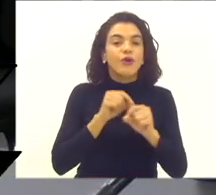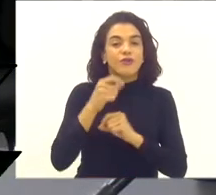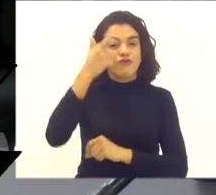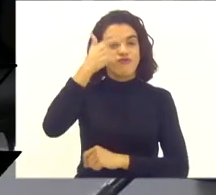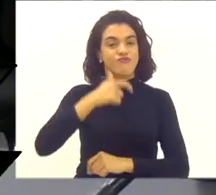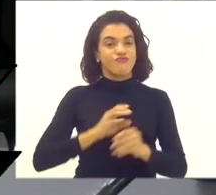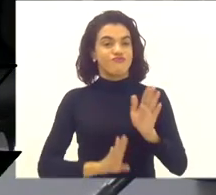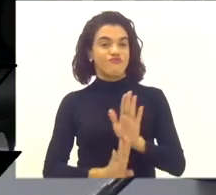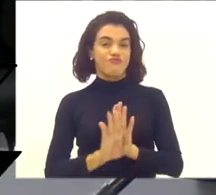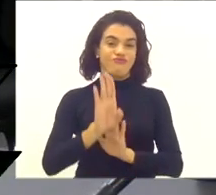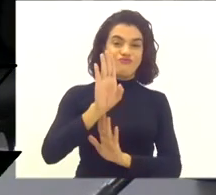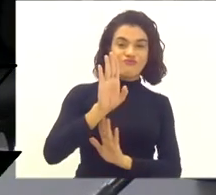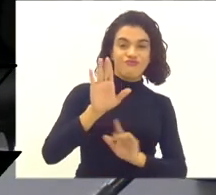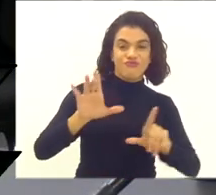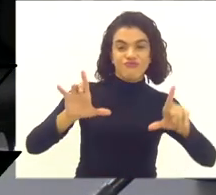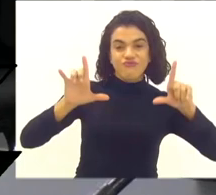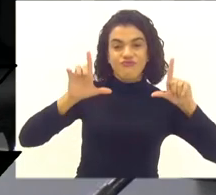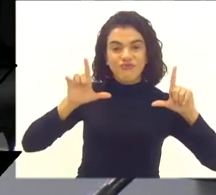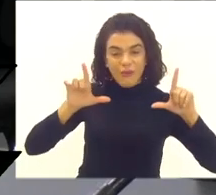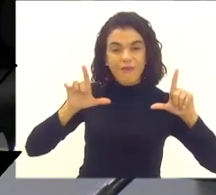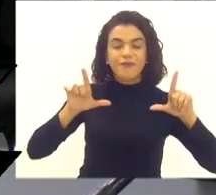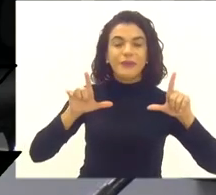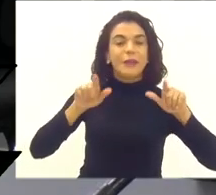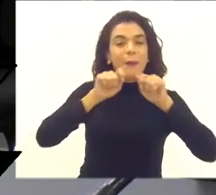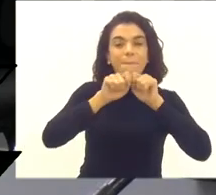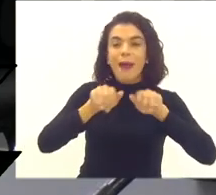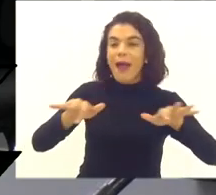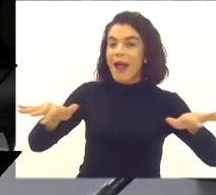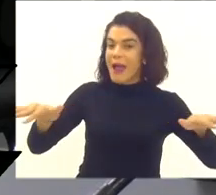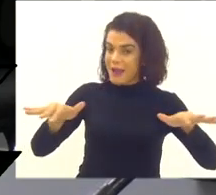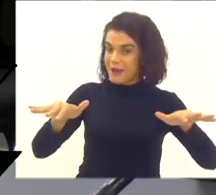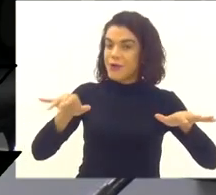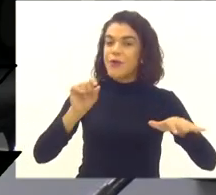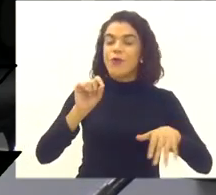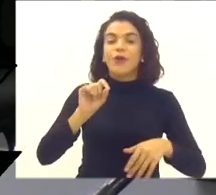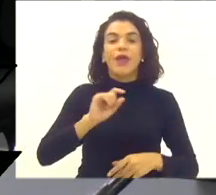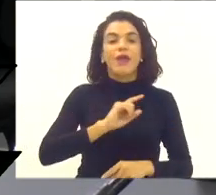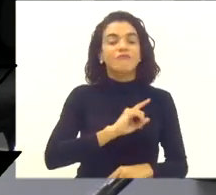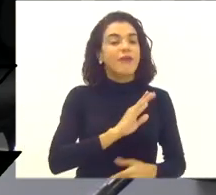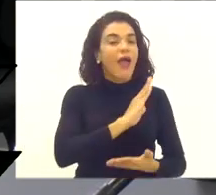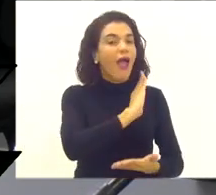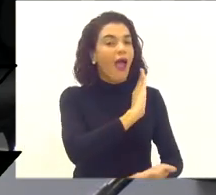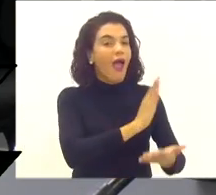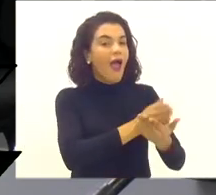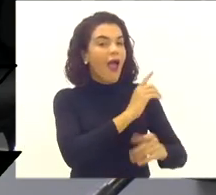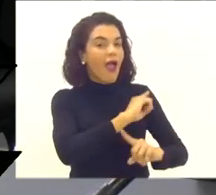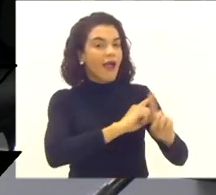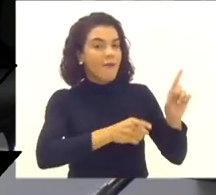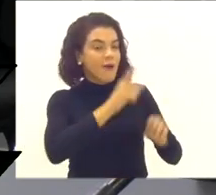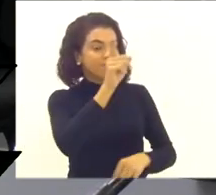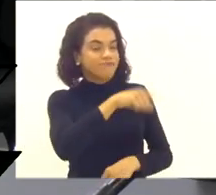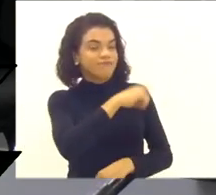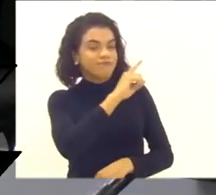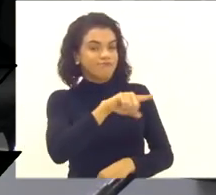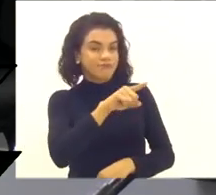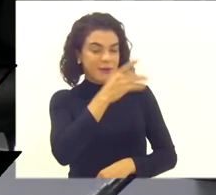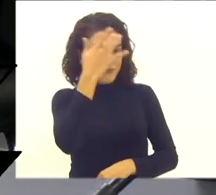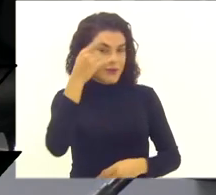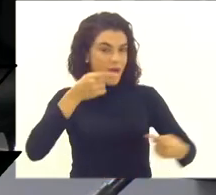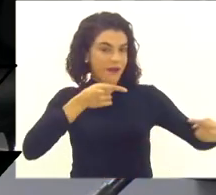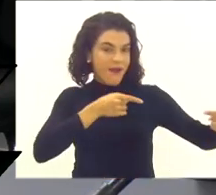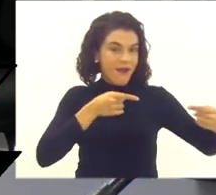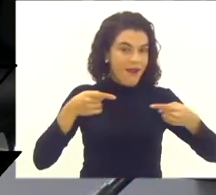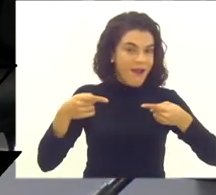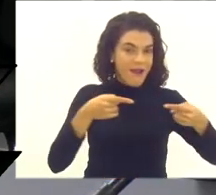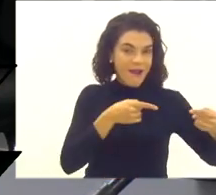ganhar projeção e de propagar e muitas vezes aniquilar o concorrente né o seu concorrente